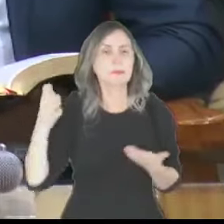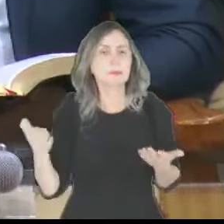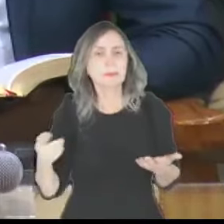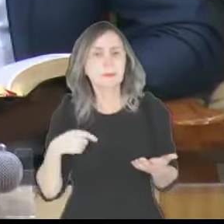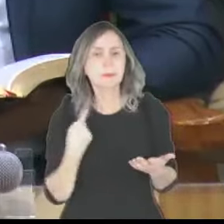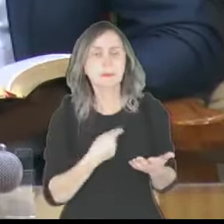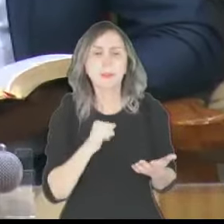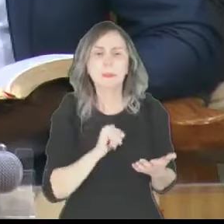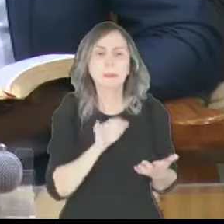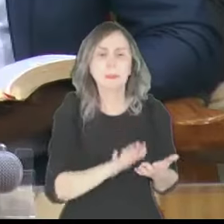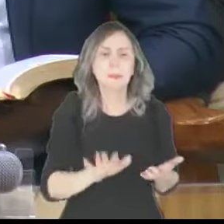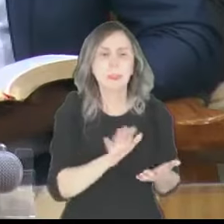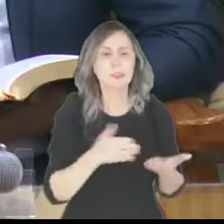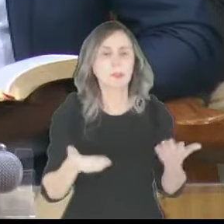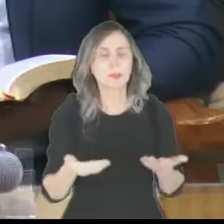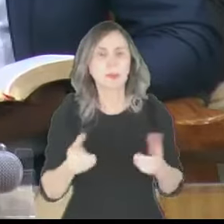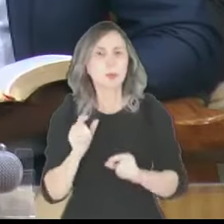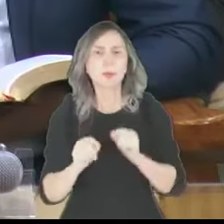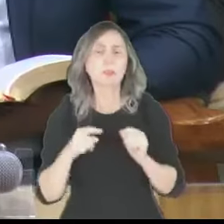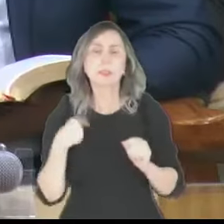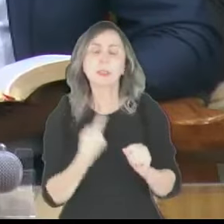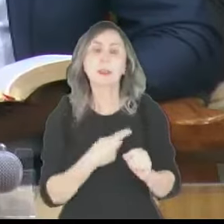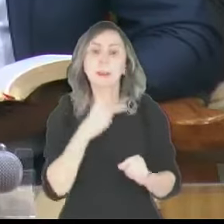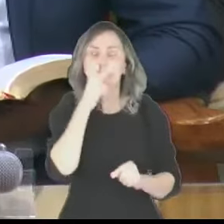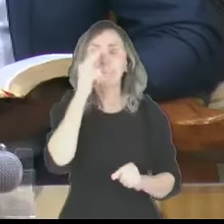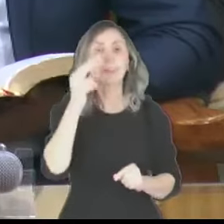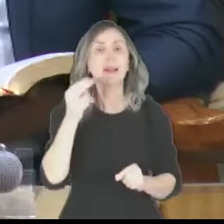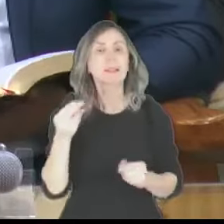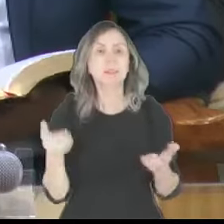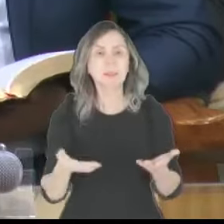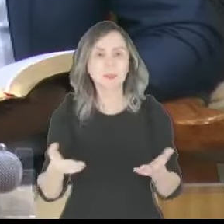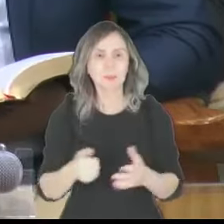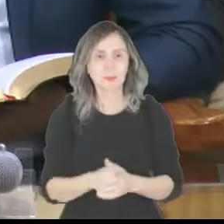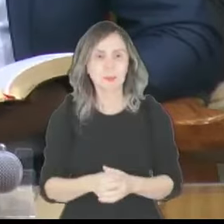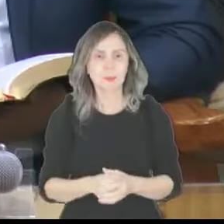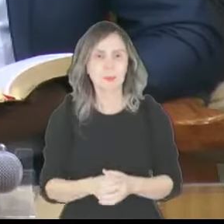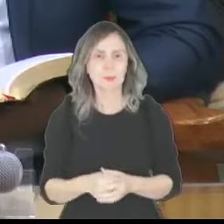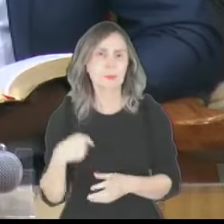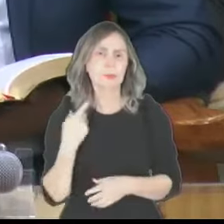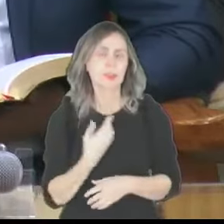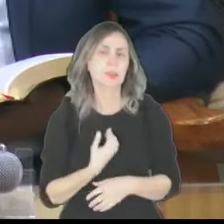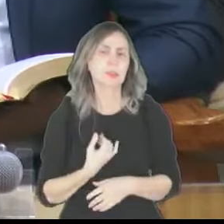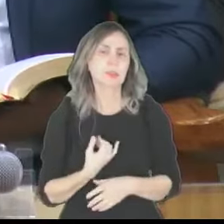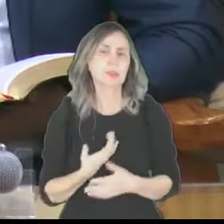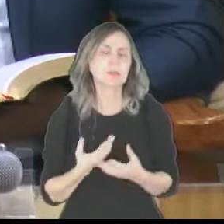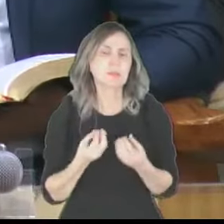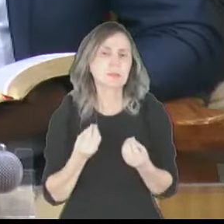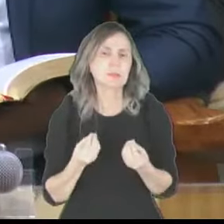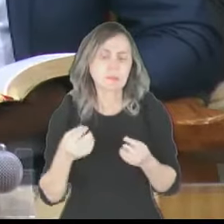Imagem hoje? Com o que nós Parecemos hoje? Com o que nós Nos identificamos Hoje?